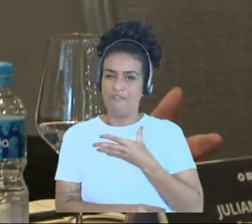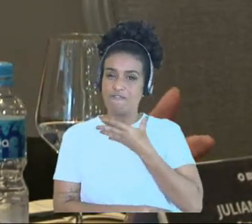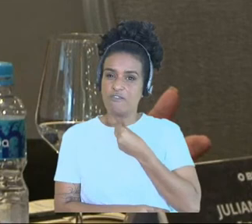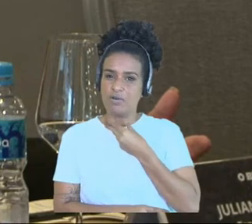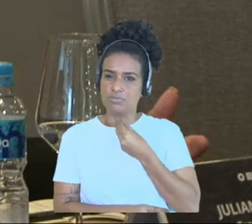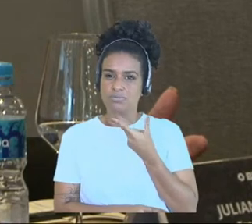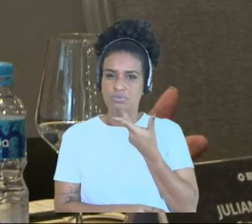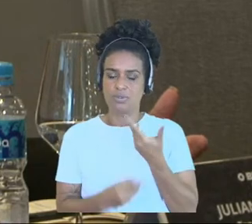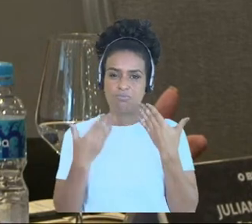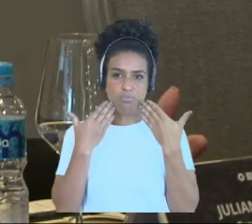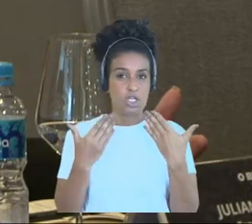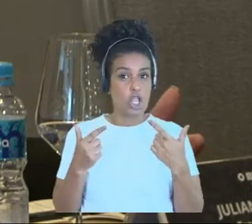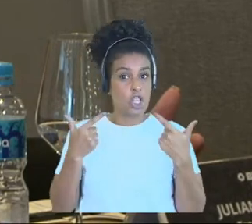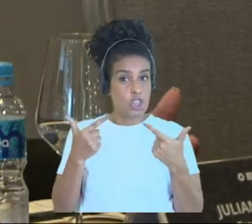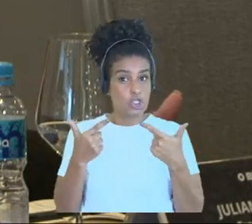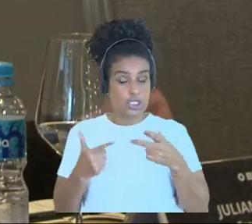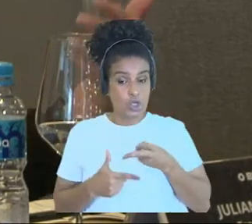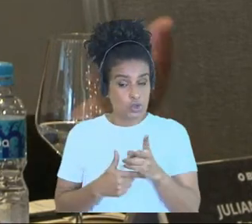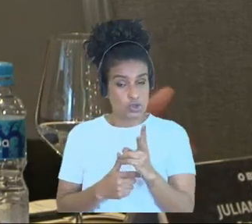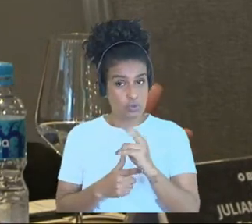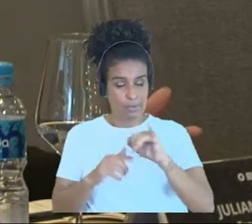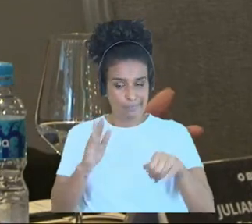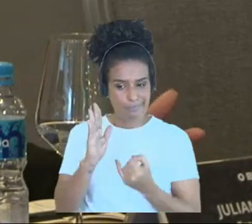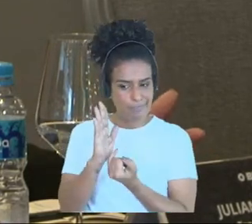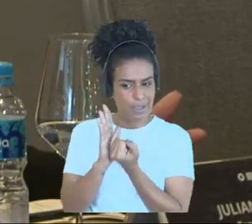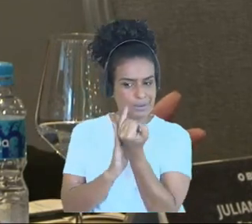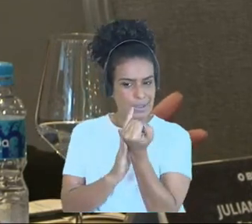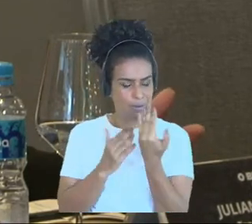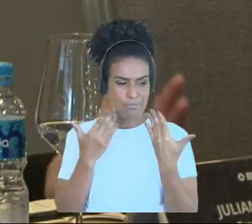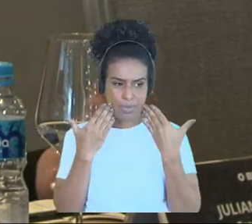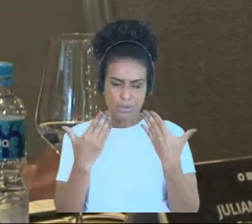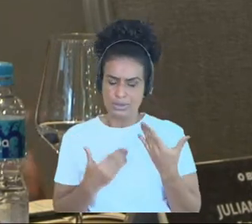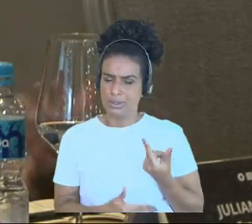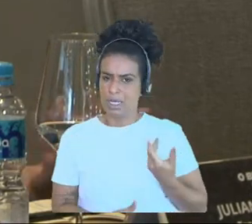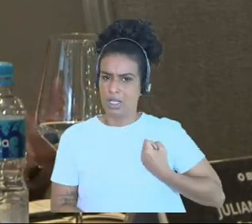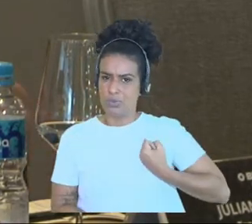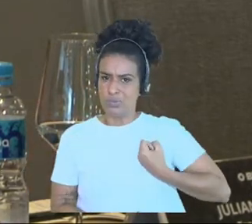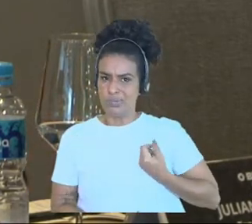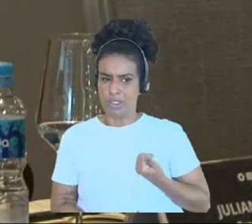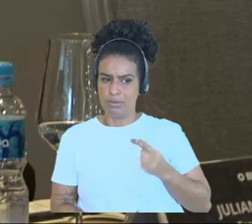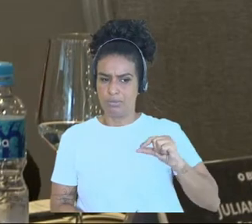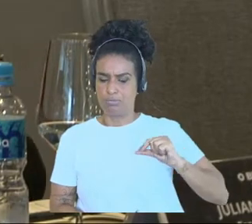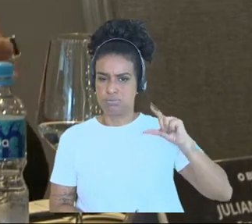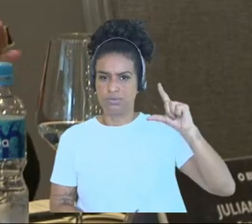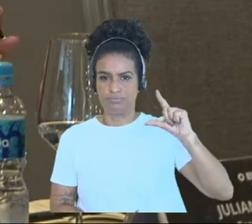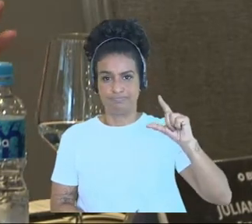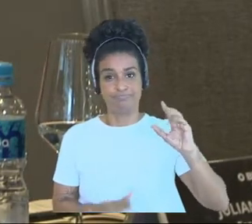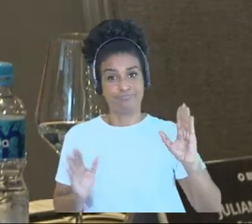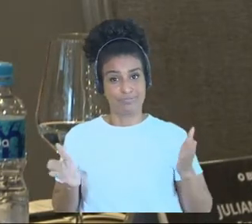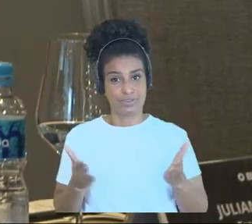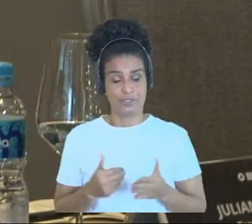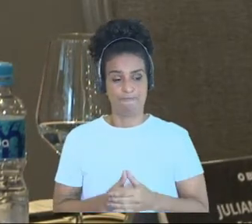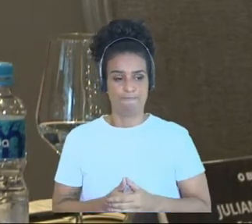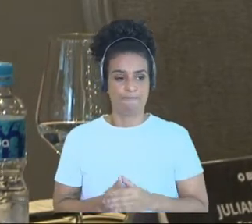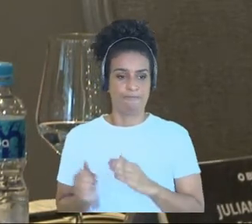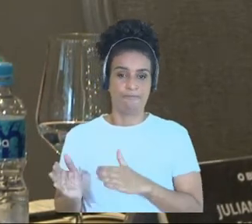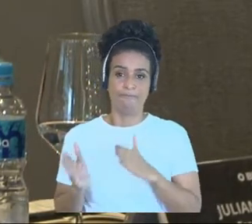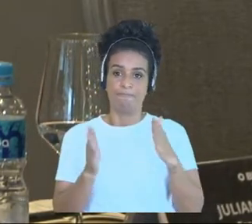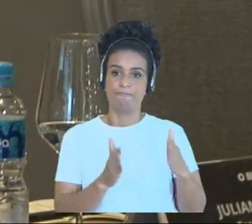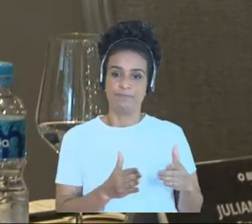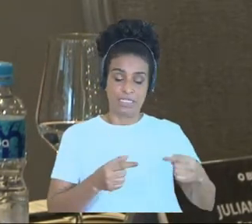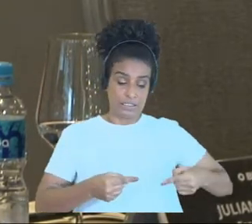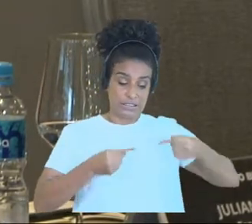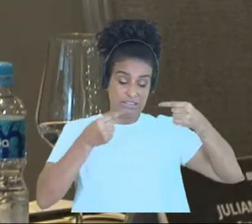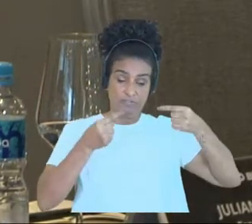novo, a gente não pode torcer para continuar tendo inflação e ajudando esse indicador a melhorar. Então, dito isso, eu vou passar para a minha parte, de fato, de